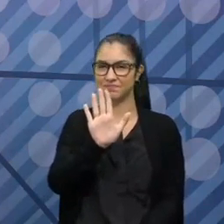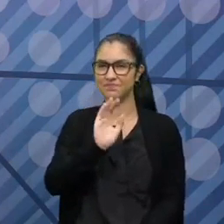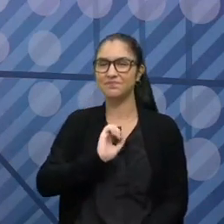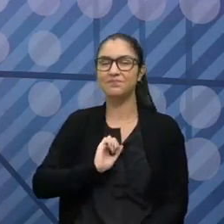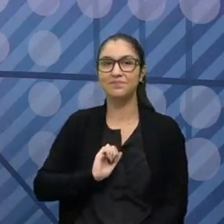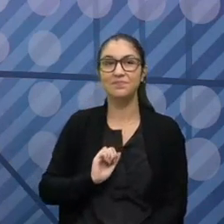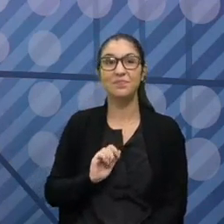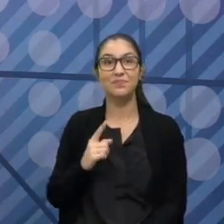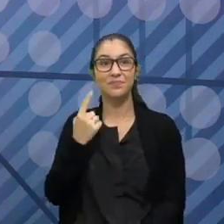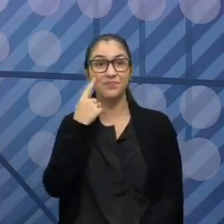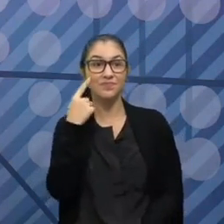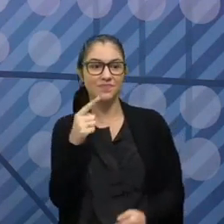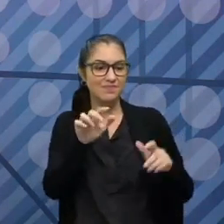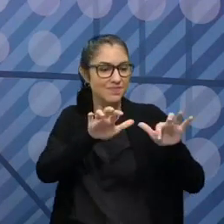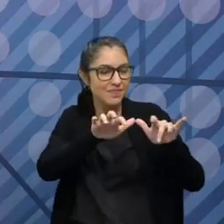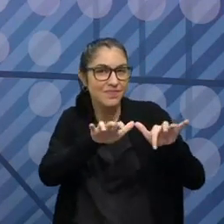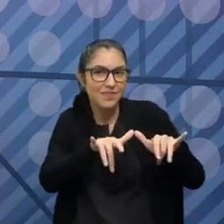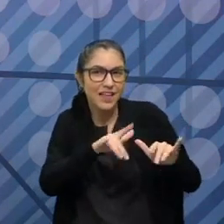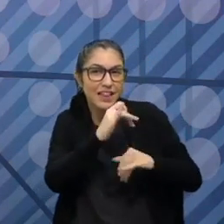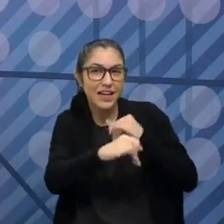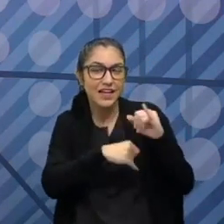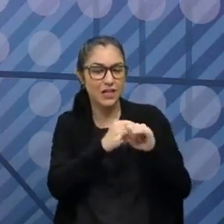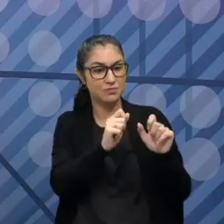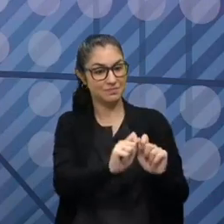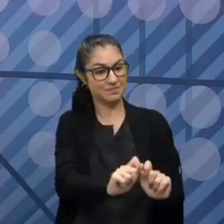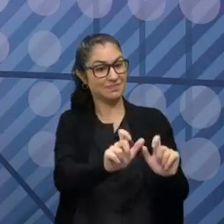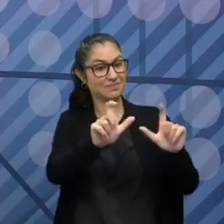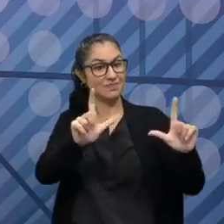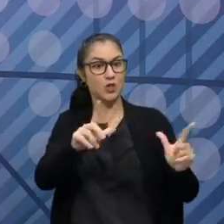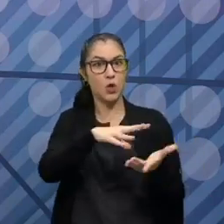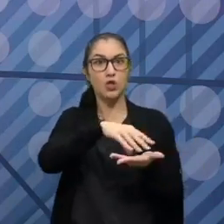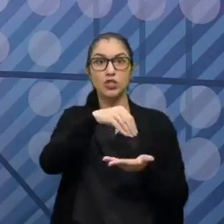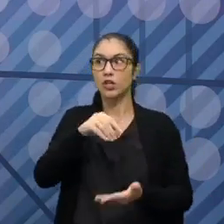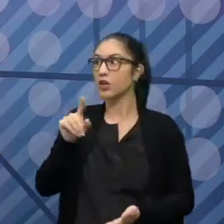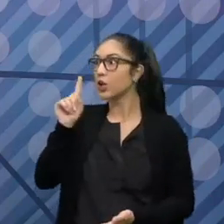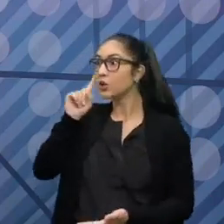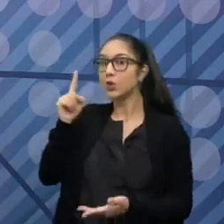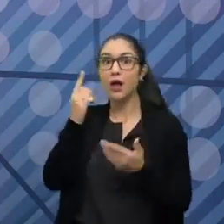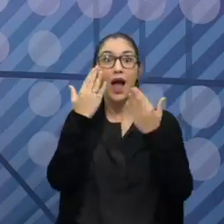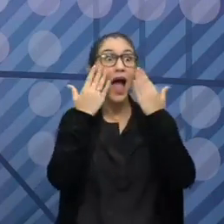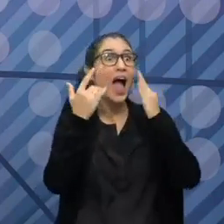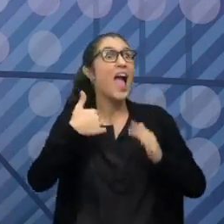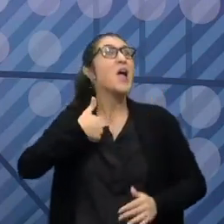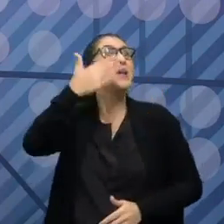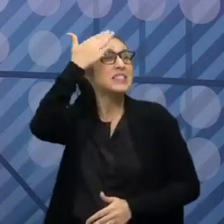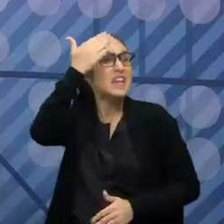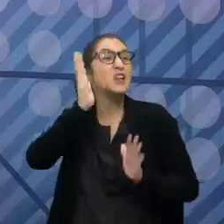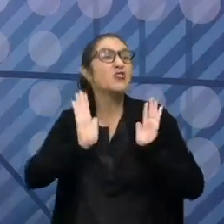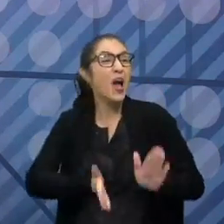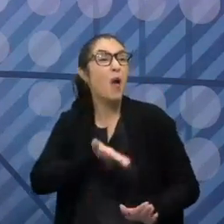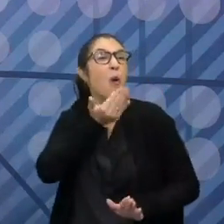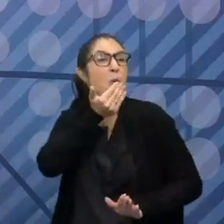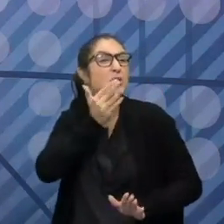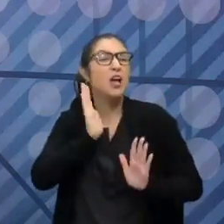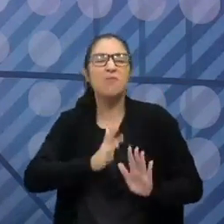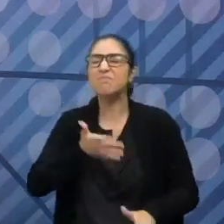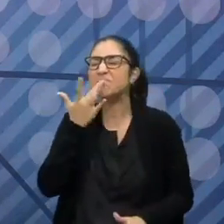aí. Aí a gente vai para a internet, abre uma imagem de coxinha. Eu sei, já comi,